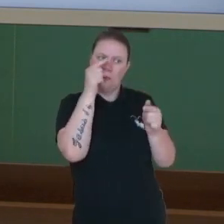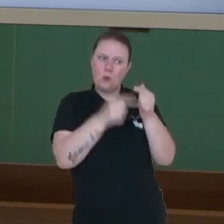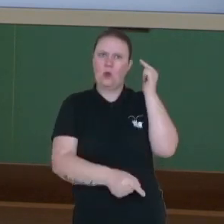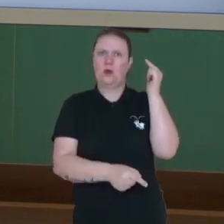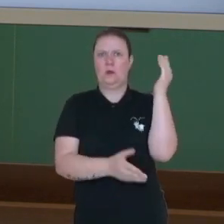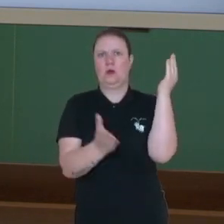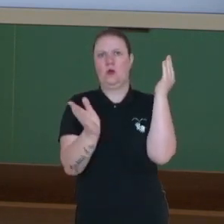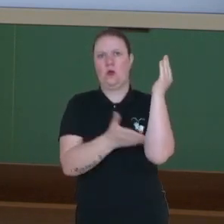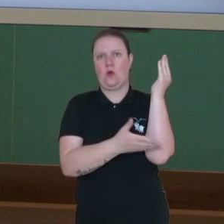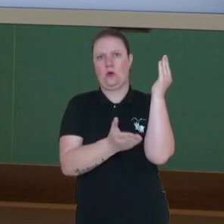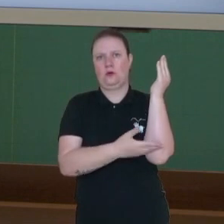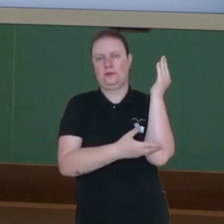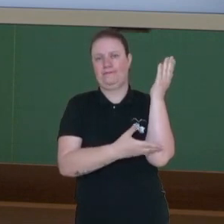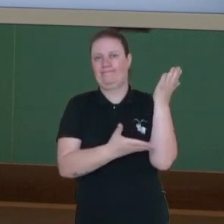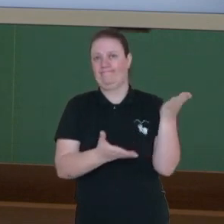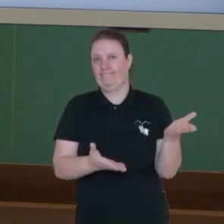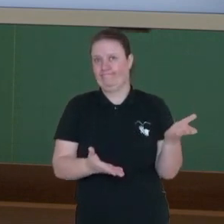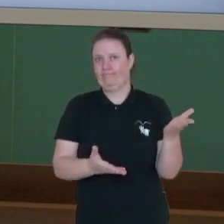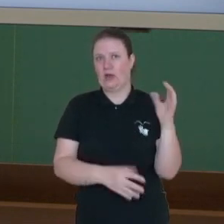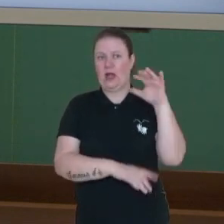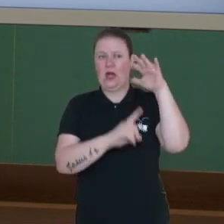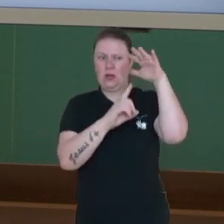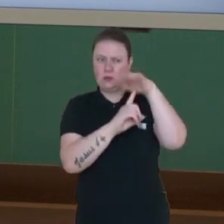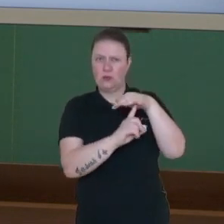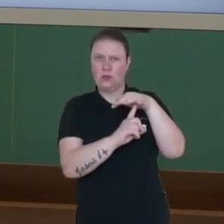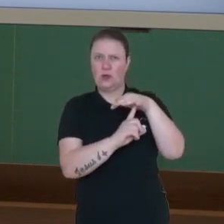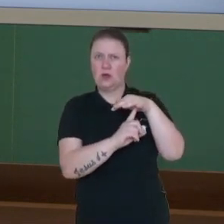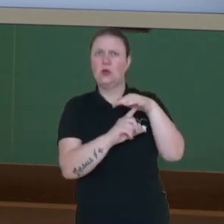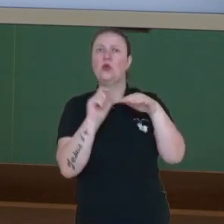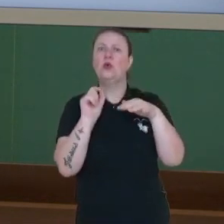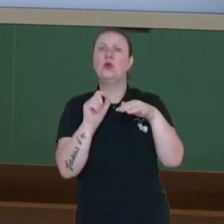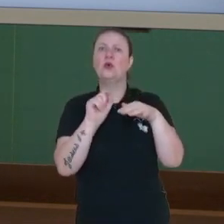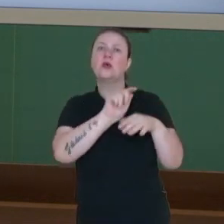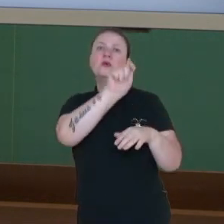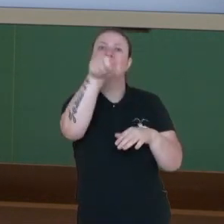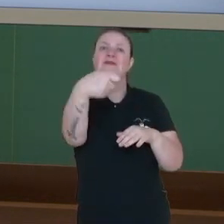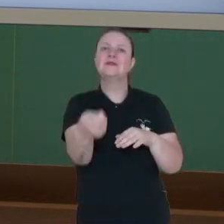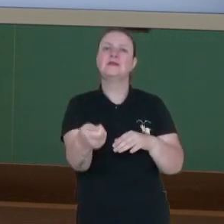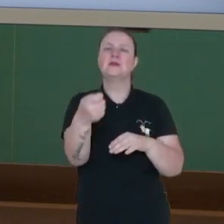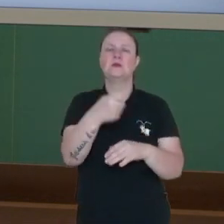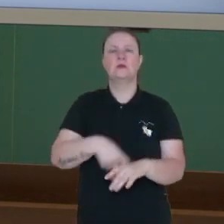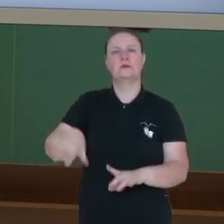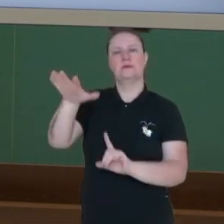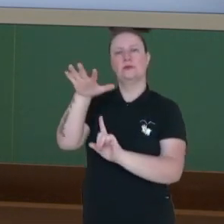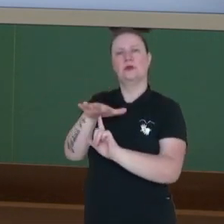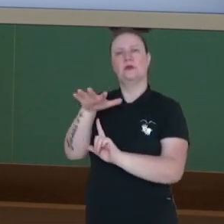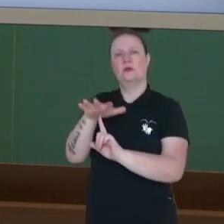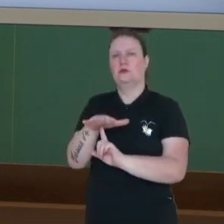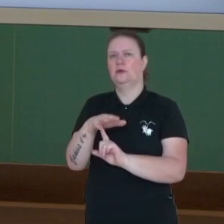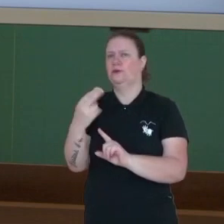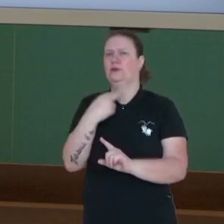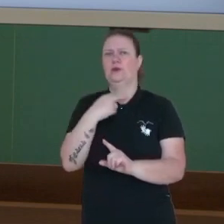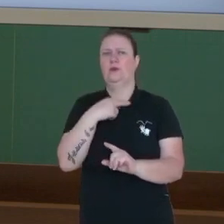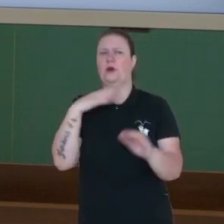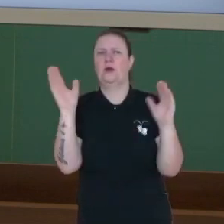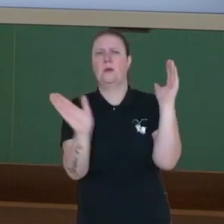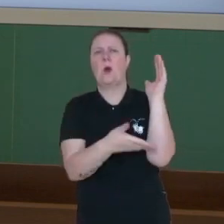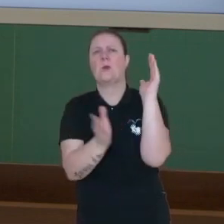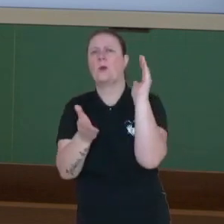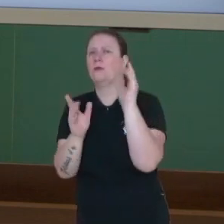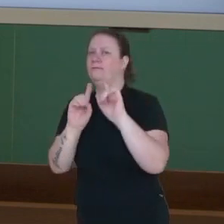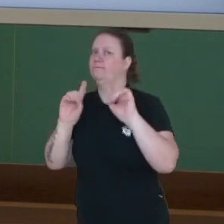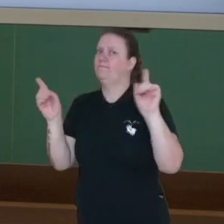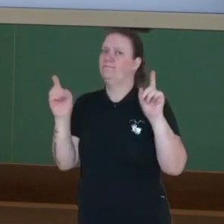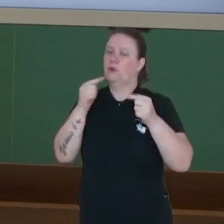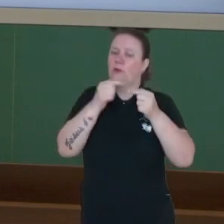das araucárias, que é a árvore símbolo do estado do Paraná. Não se pode derrubar a floresta de araucária,